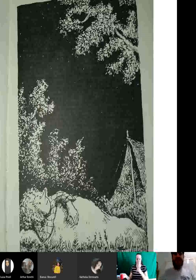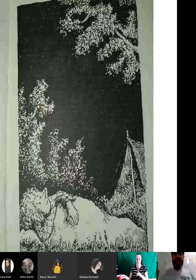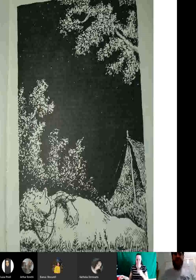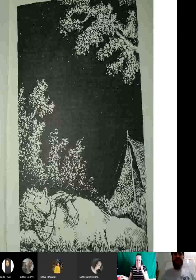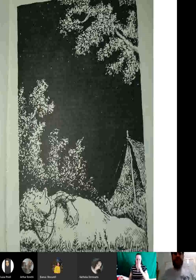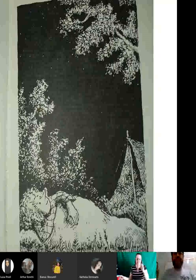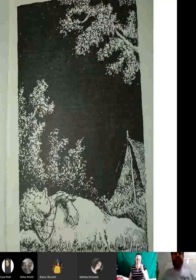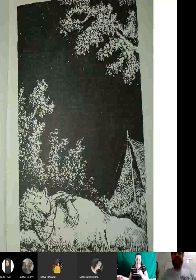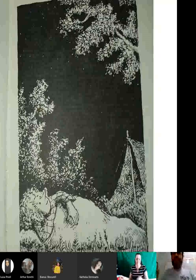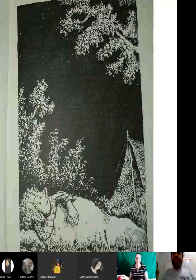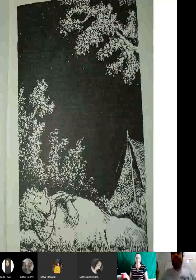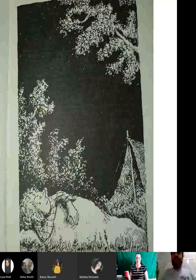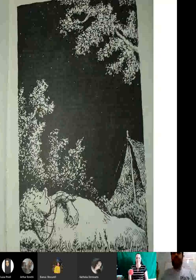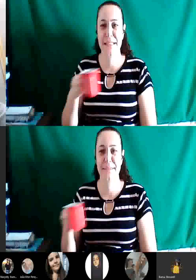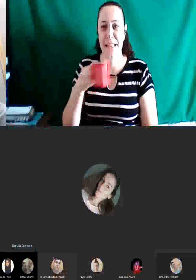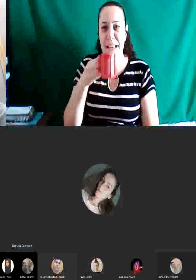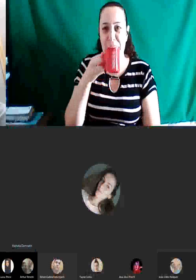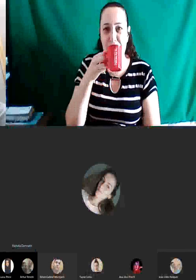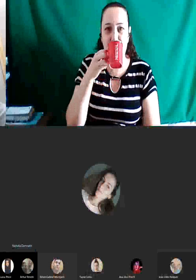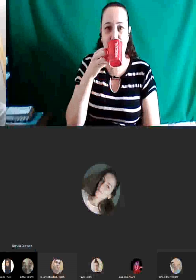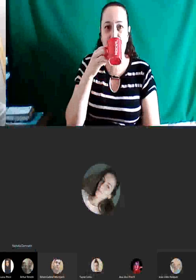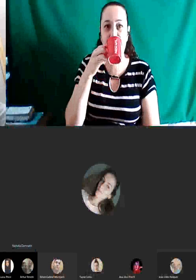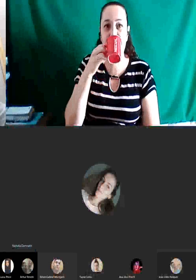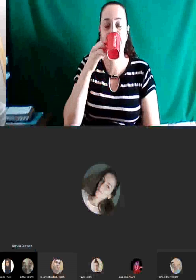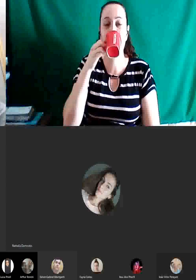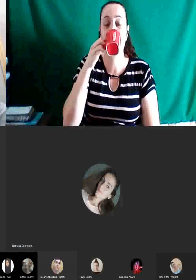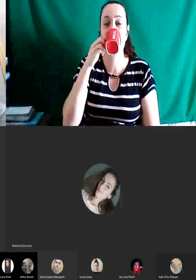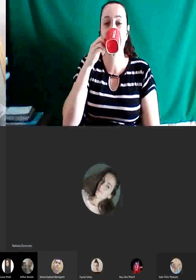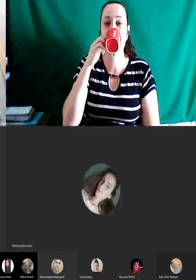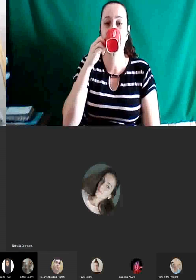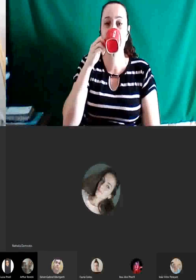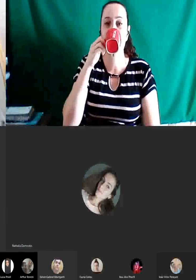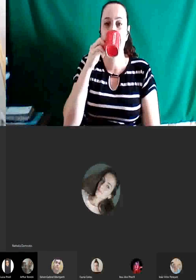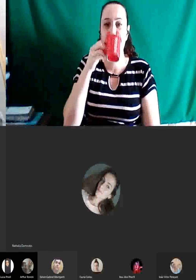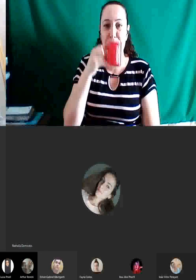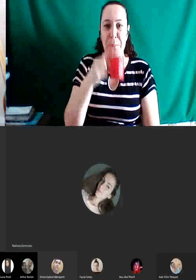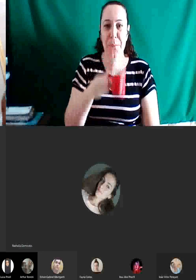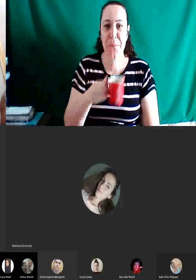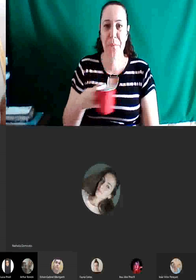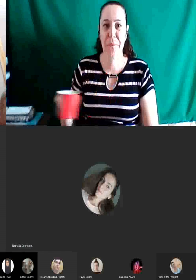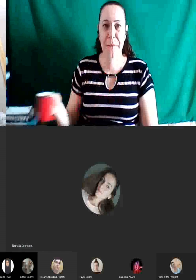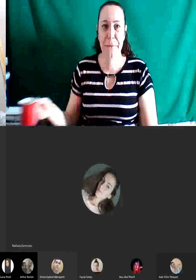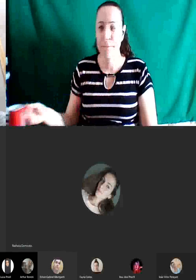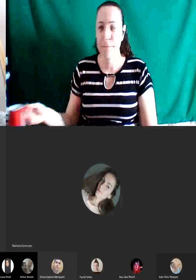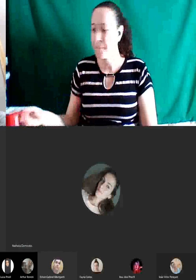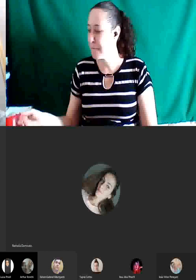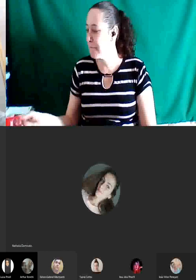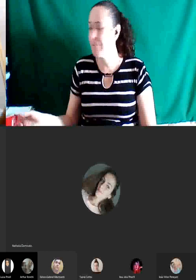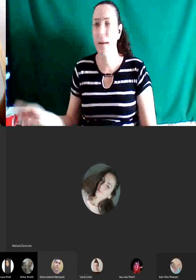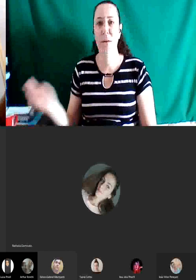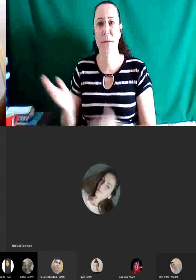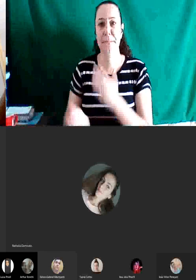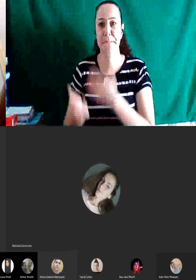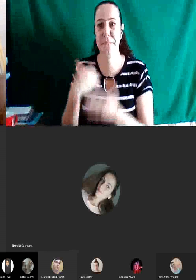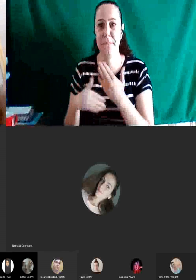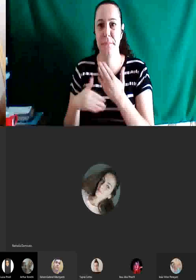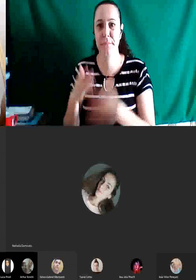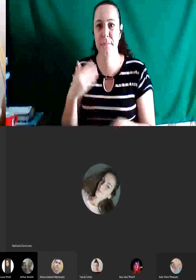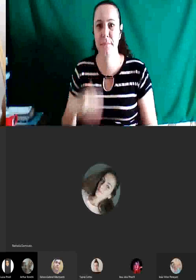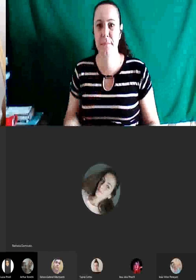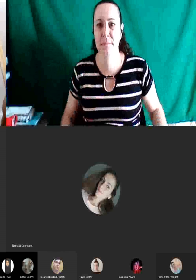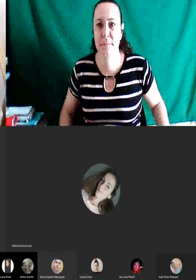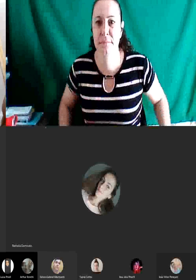Aula passada, nós fizemos uma revisão, né? Nós fizemos uma revisão e aí eu ia